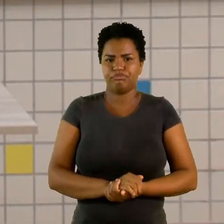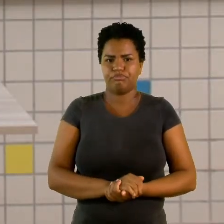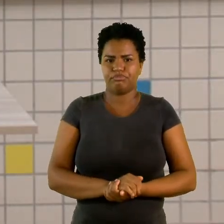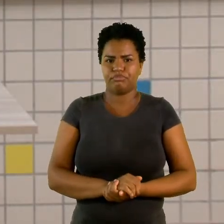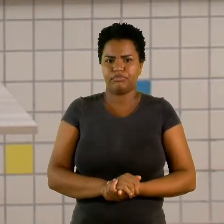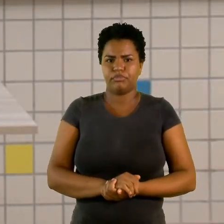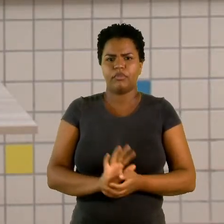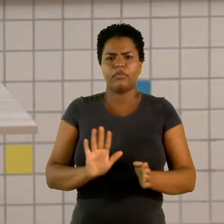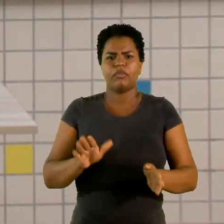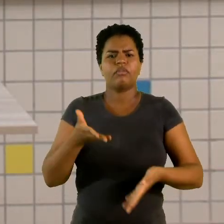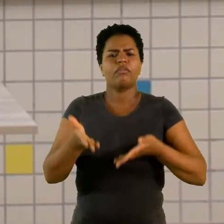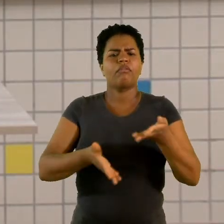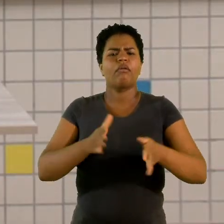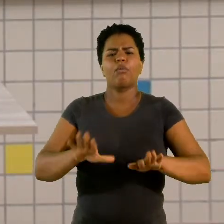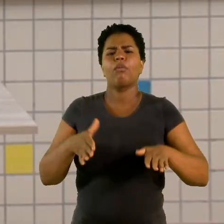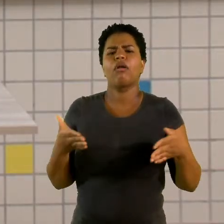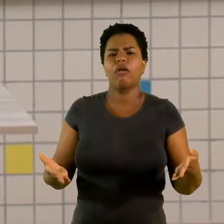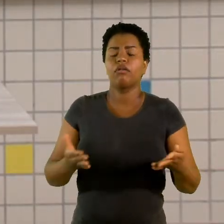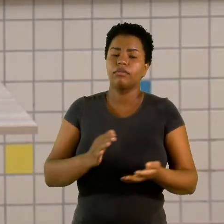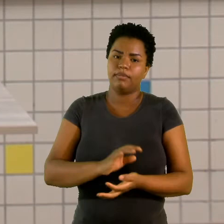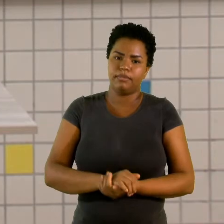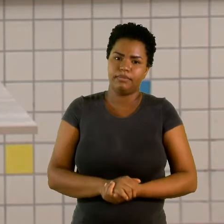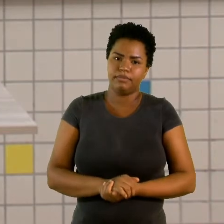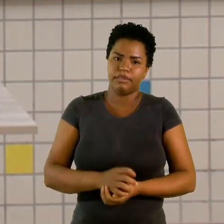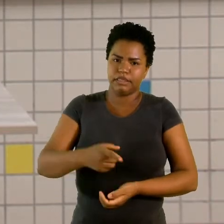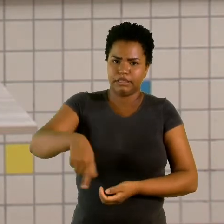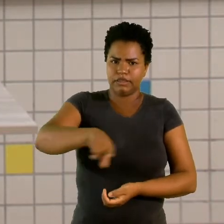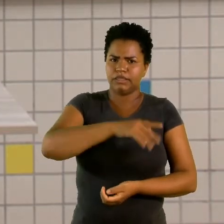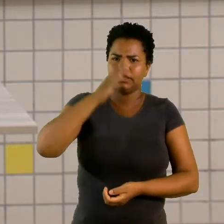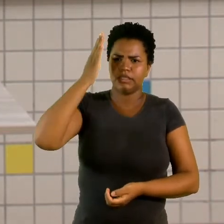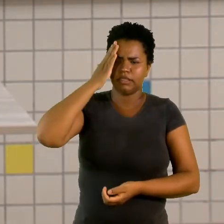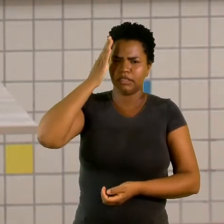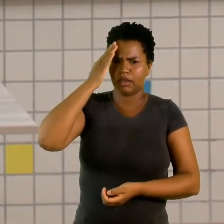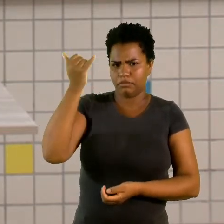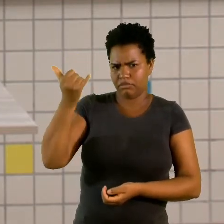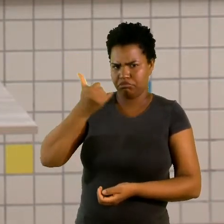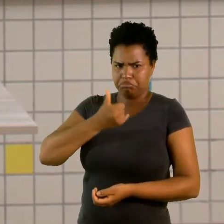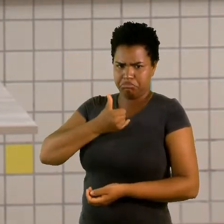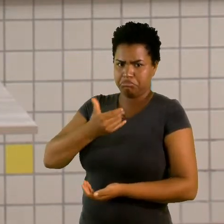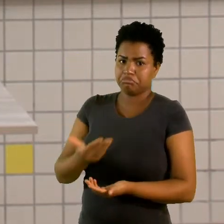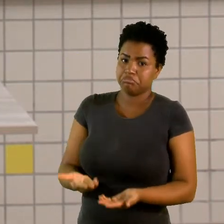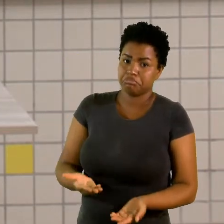é o tratamento? Vocês sabem me falar?